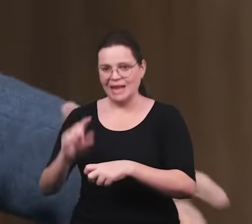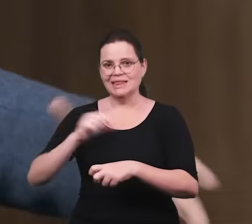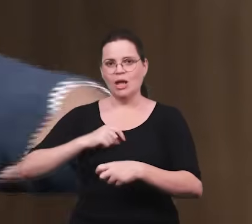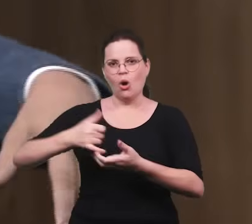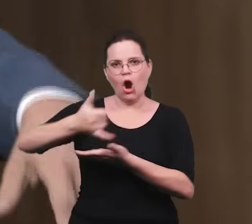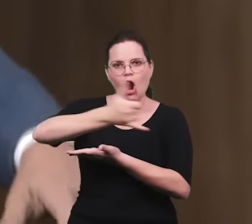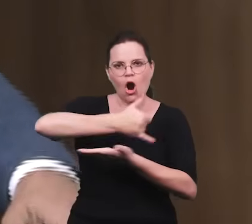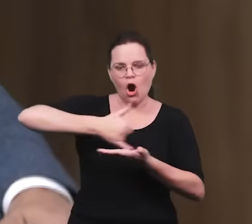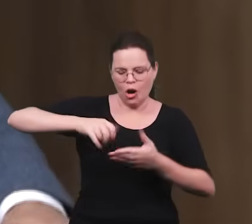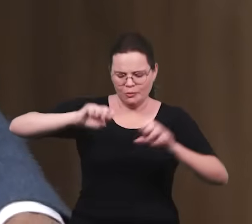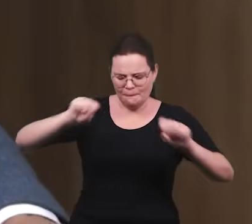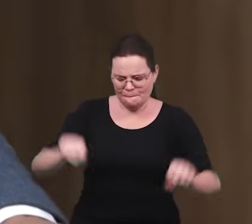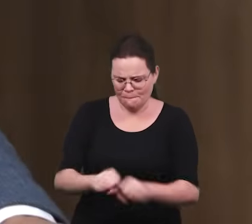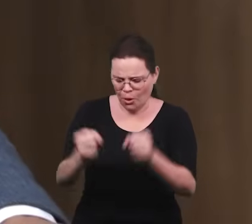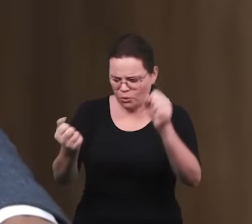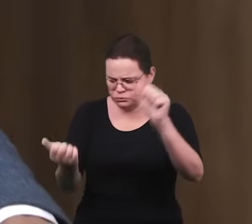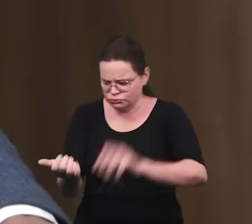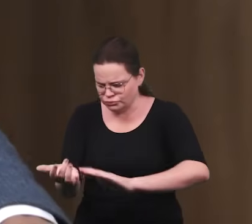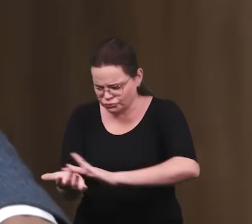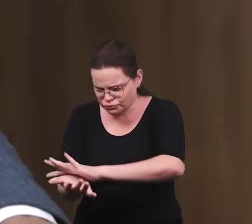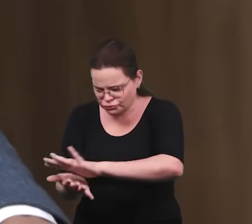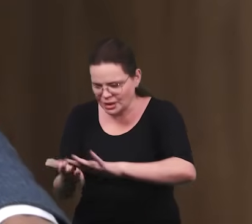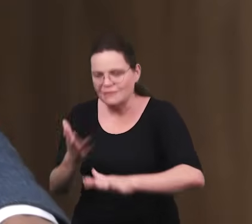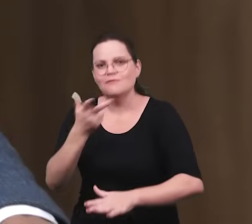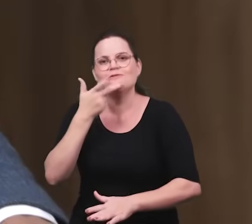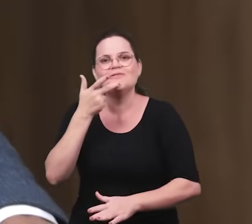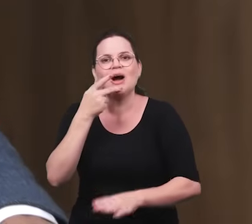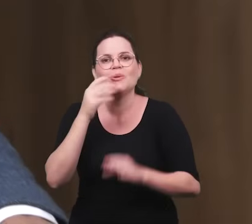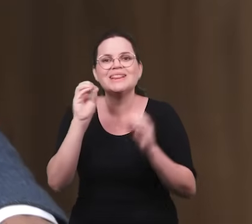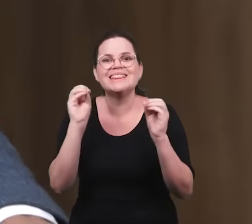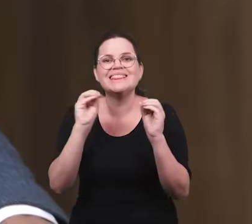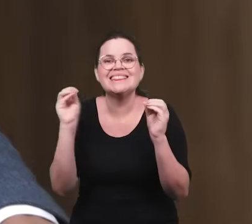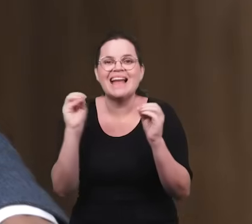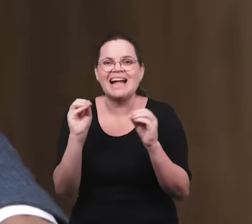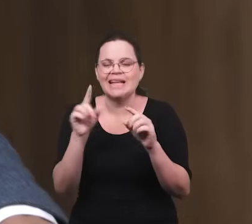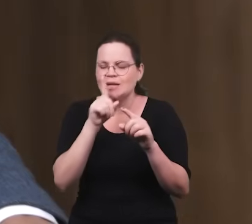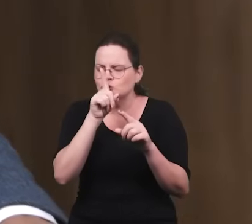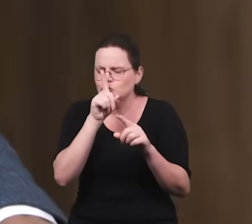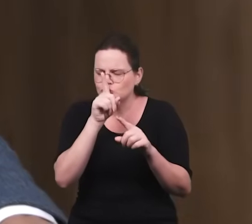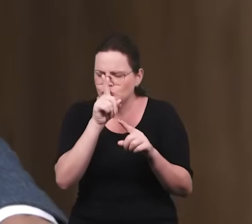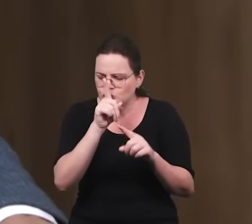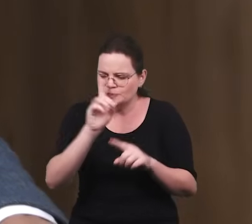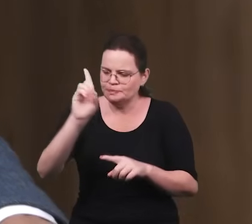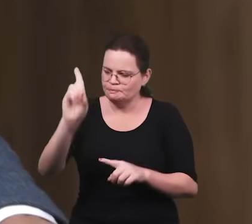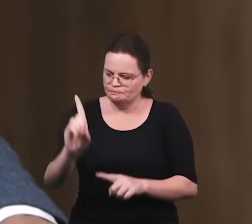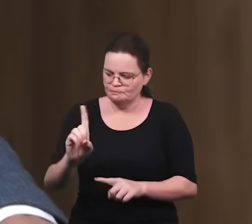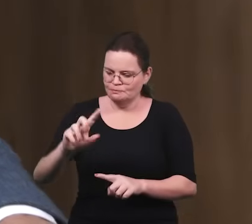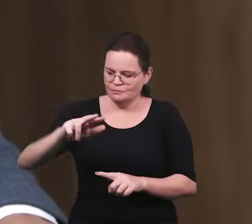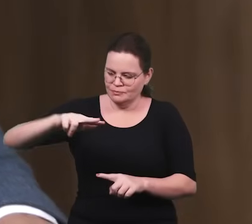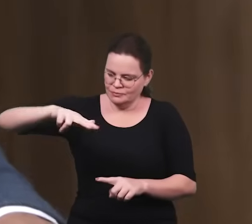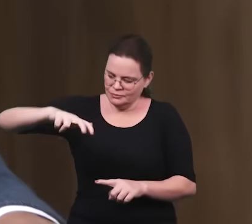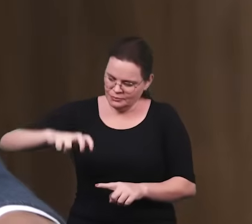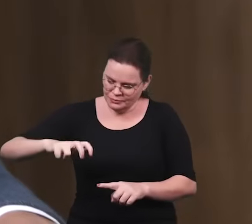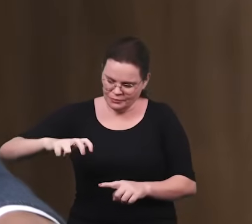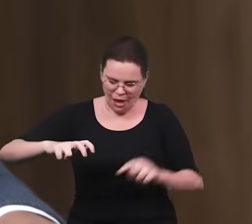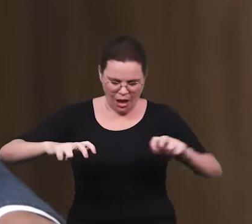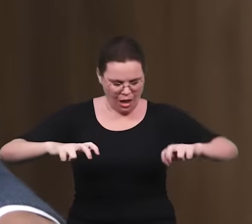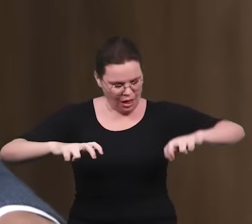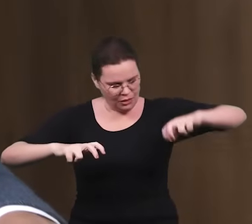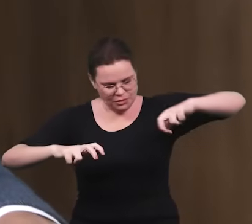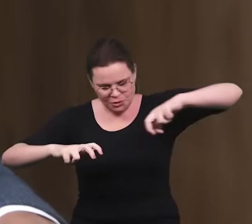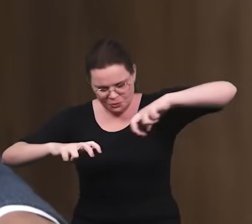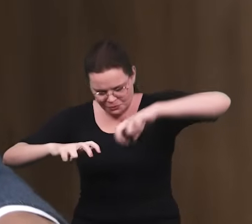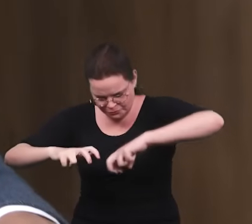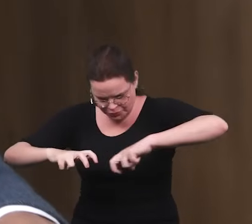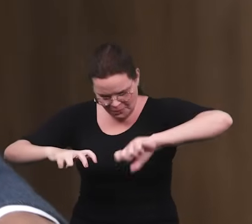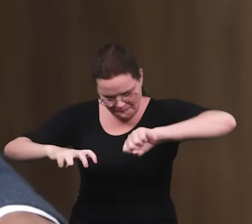unguento precioso. Ela não falou nada. Você não vê ela abrindo a boca naquela passagem bíblica para falar nada. Só que o gesto